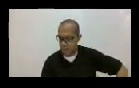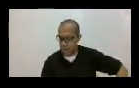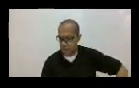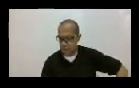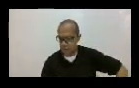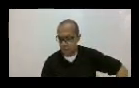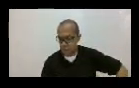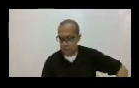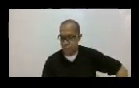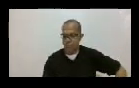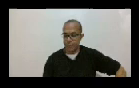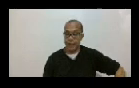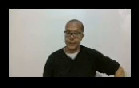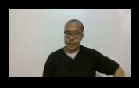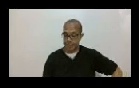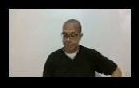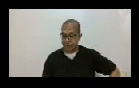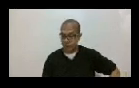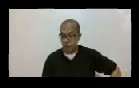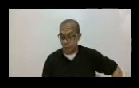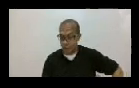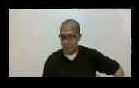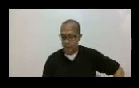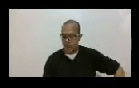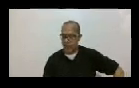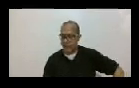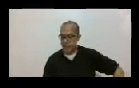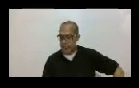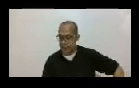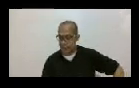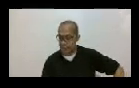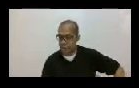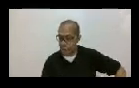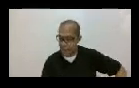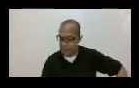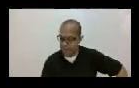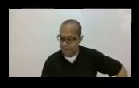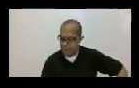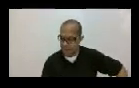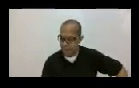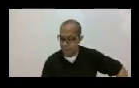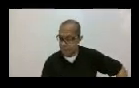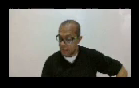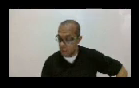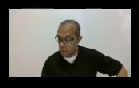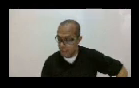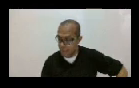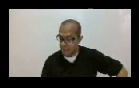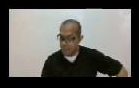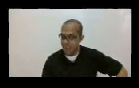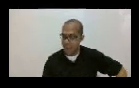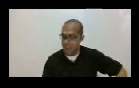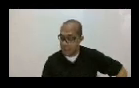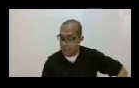habitantes da europa tal cidade do porto a cidade de lisboa a cidade de sevilha as